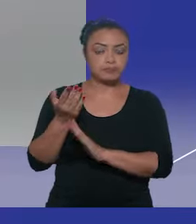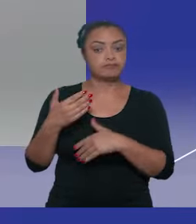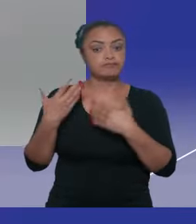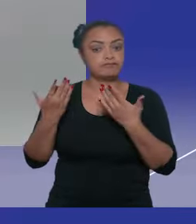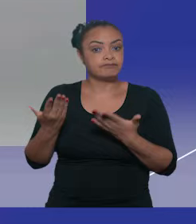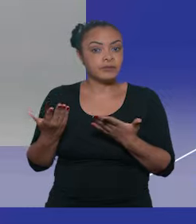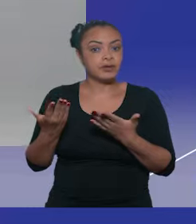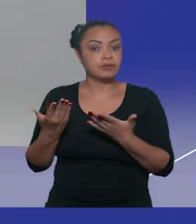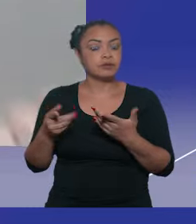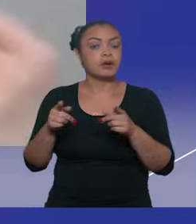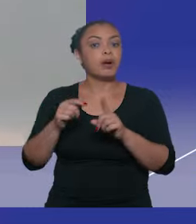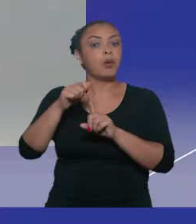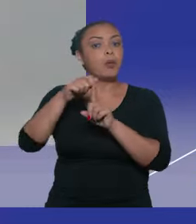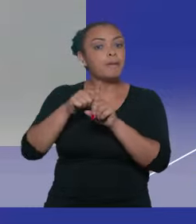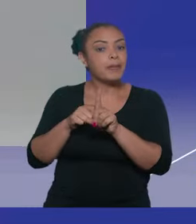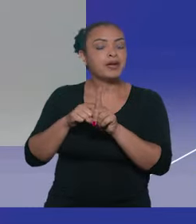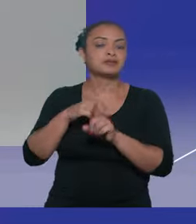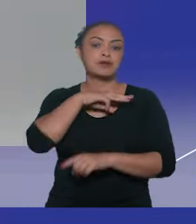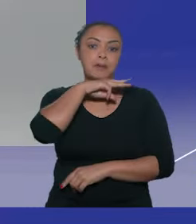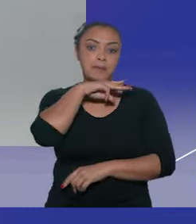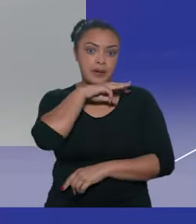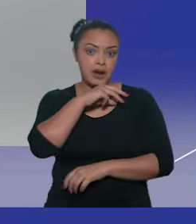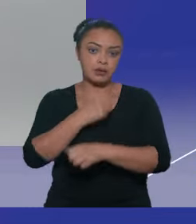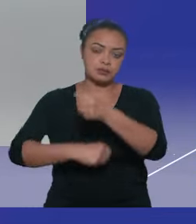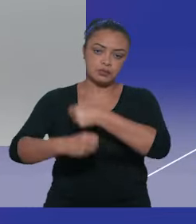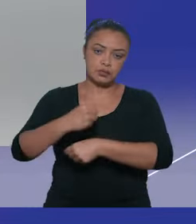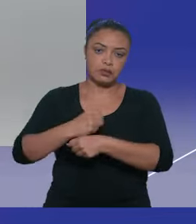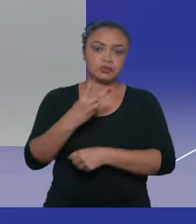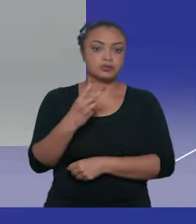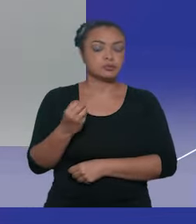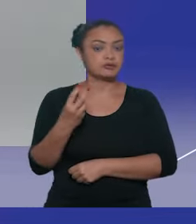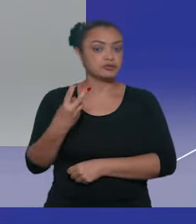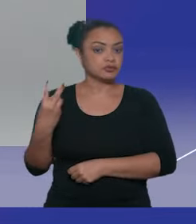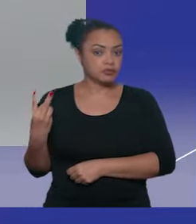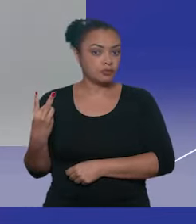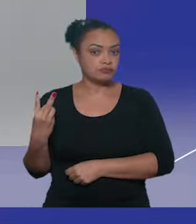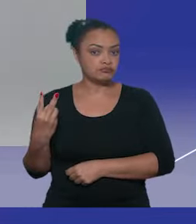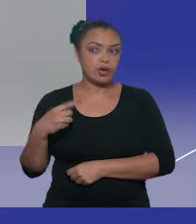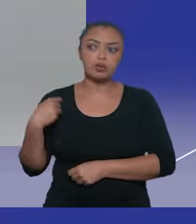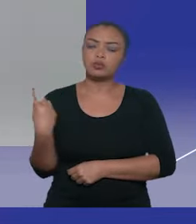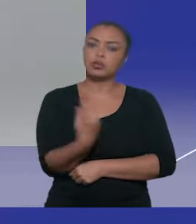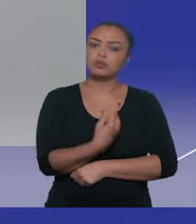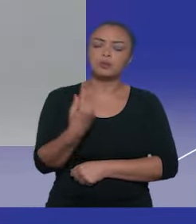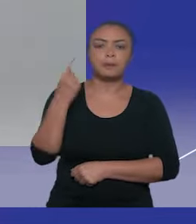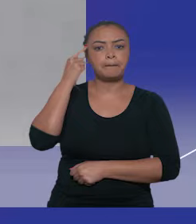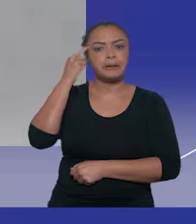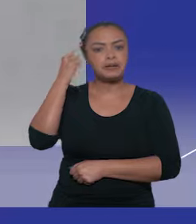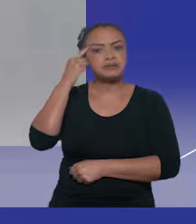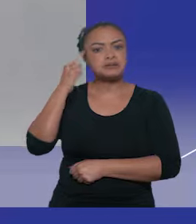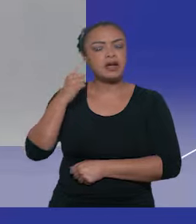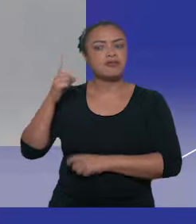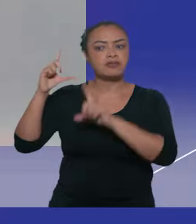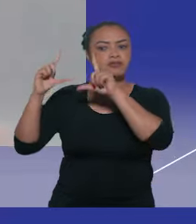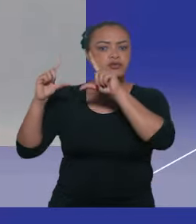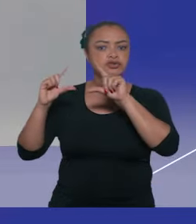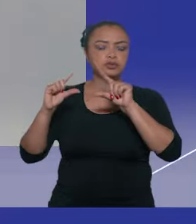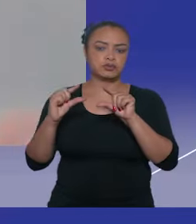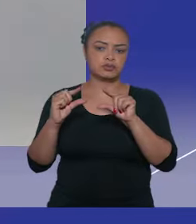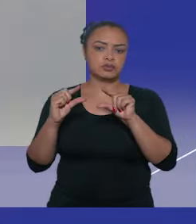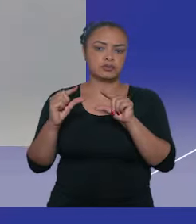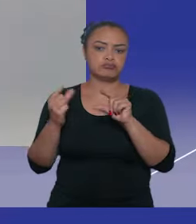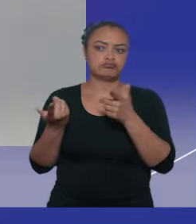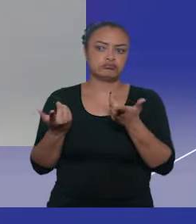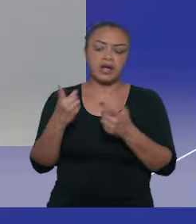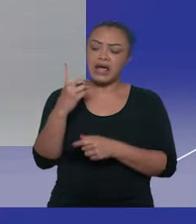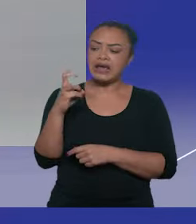e o Fed, por exemplo, começou a subir ali em março de 2022, né? E todo mundo esperava uma desaceleração. Poxa, a gente passou